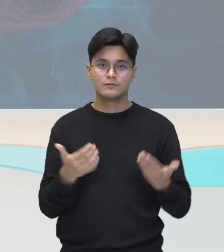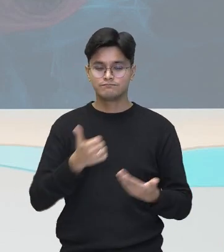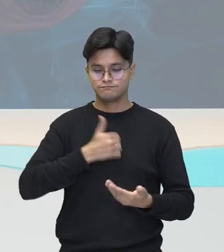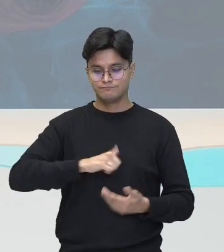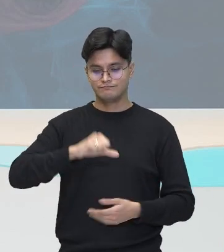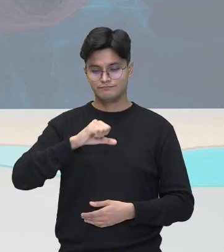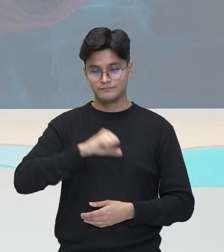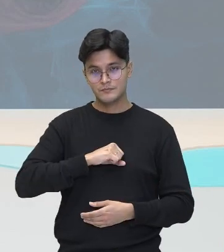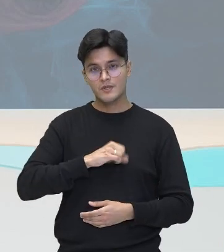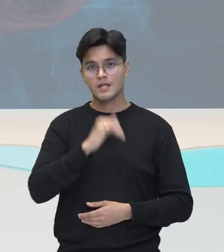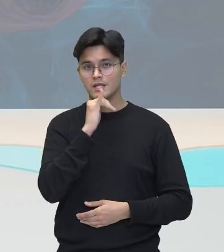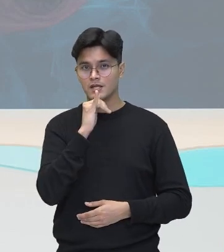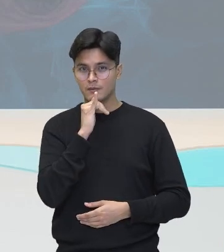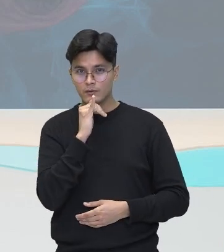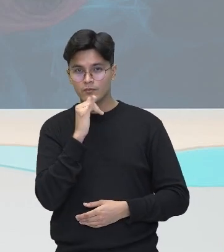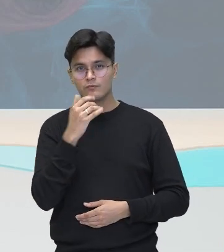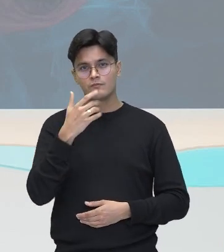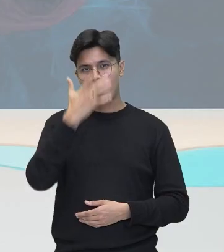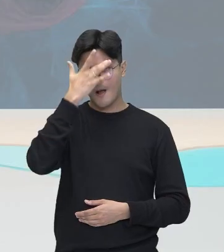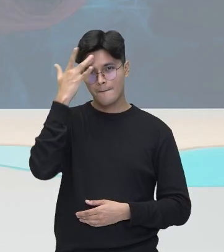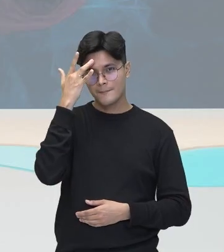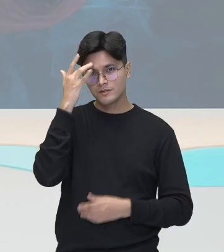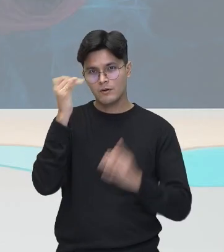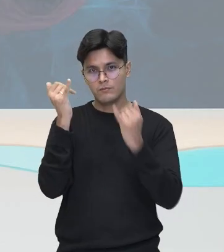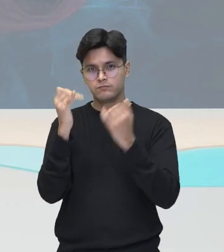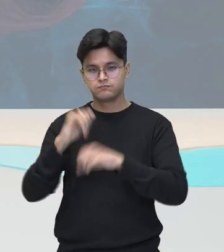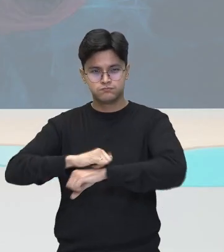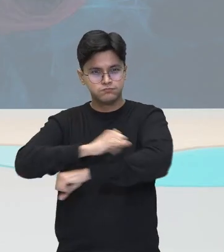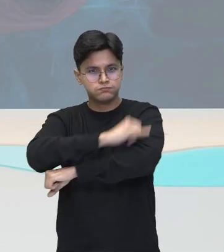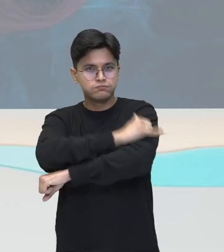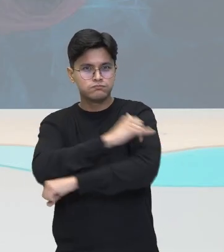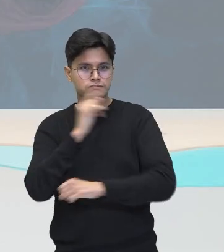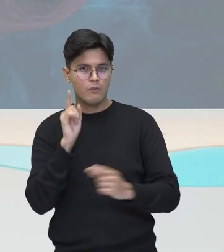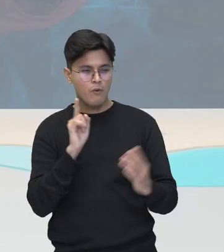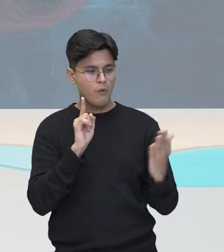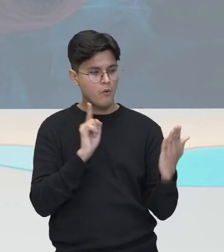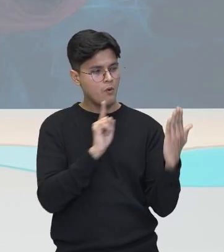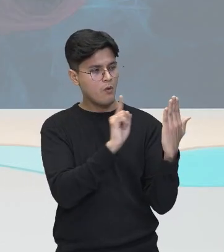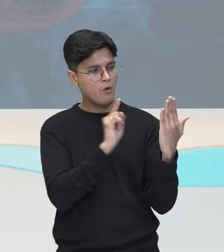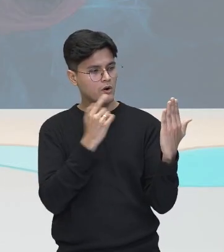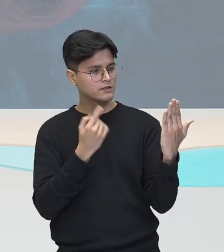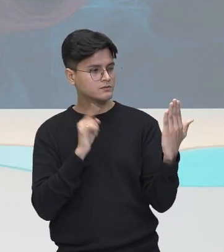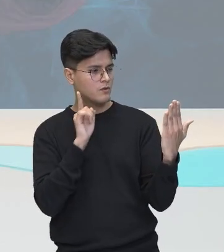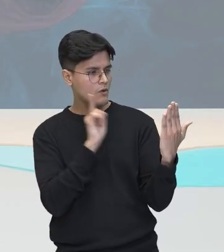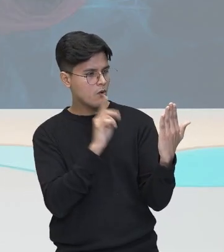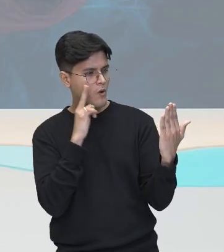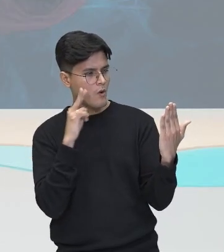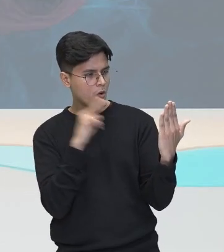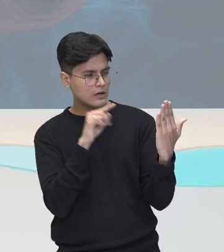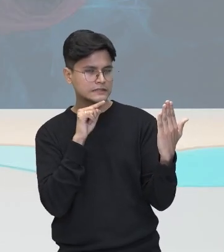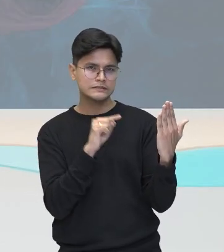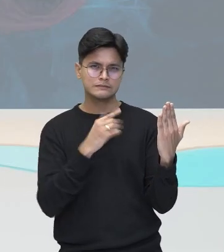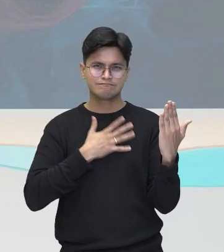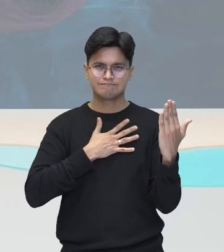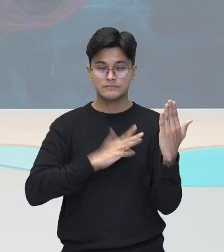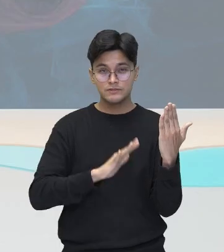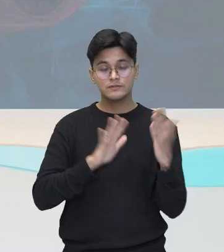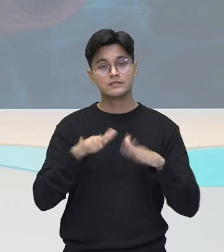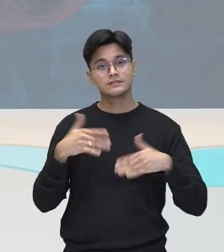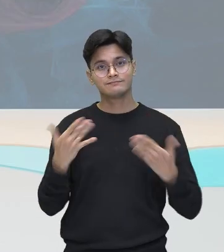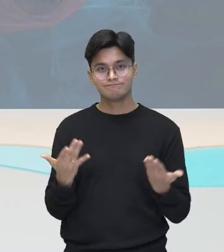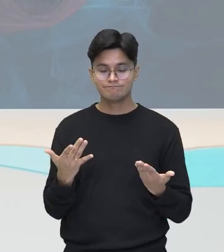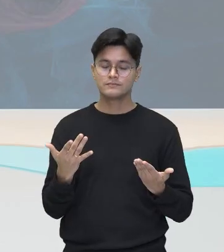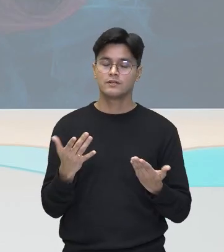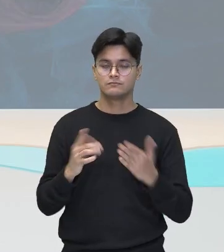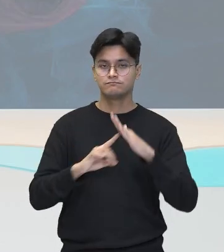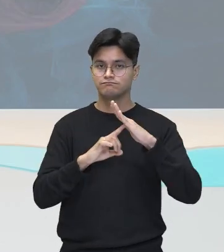às vezes se olha no espelho, não se sente bem com aquilo ali, mas também por causa desse grau de depressão você não consegue mudar esse quadro. E a